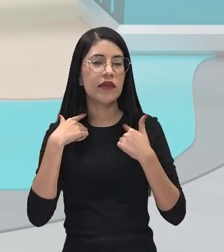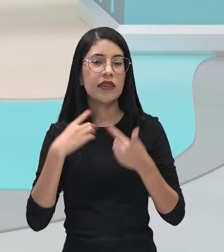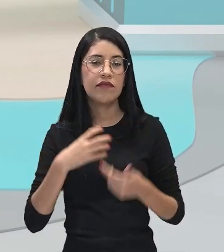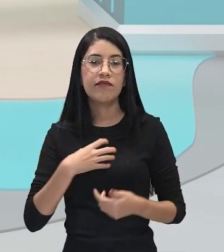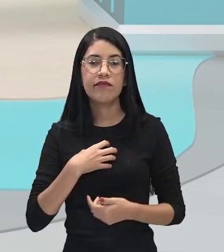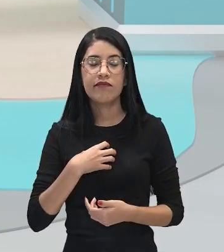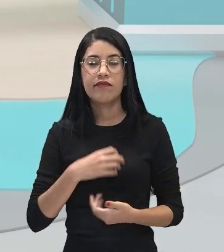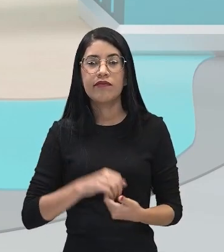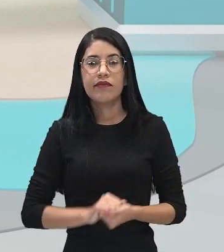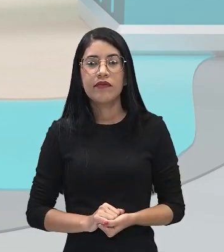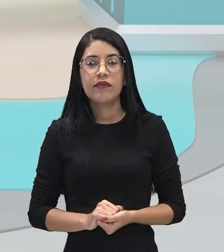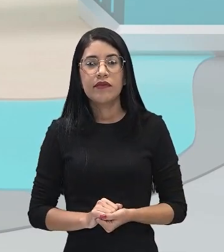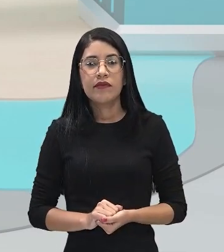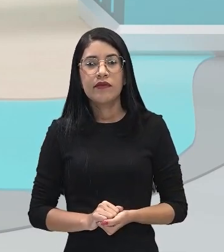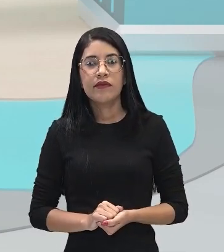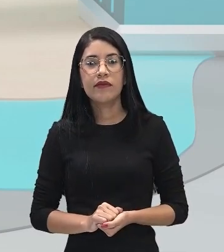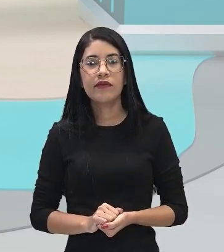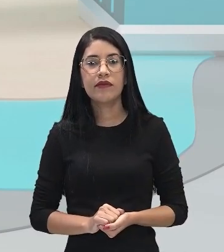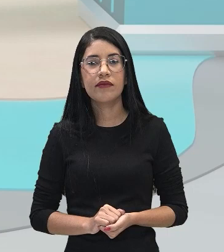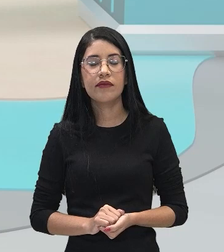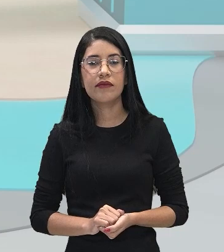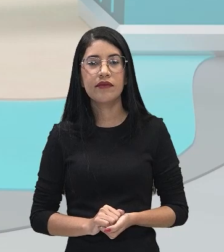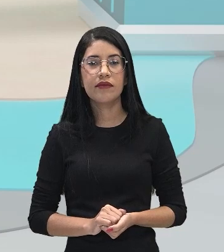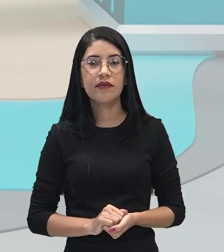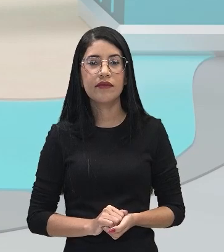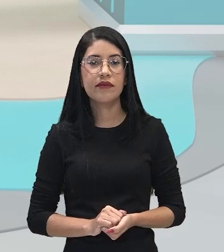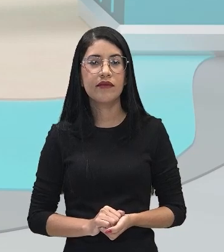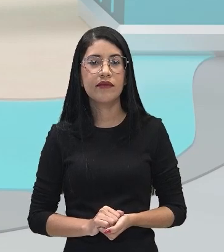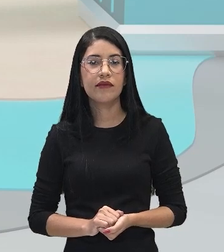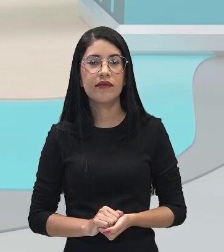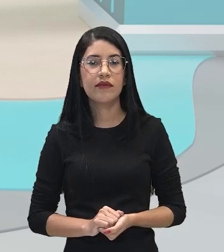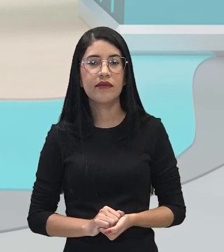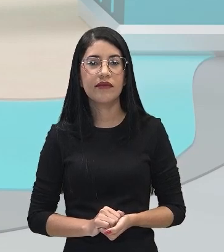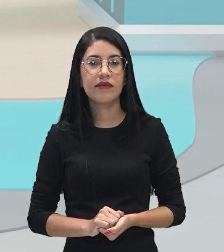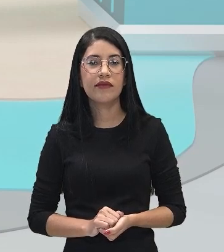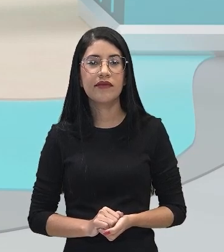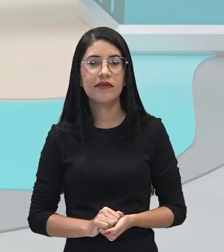ombro. Outro lado.